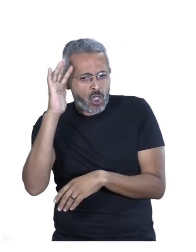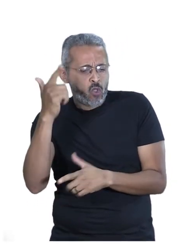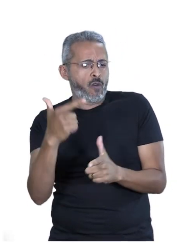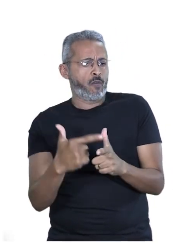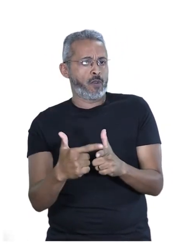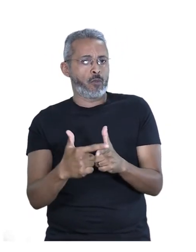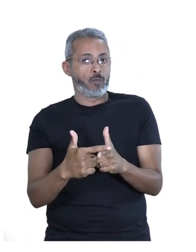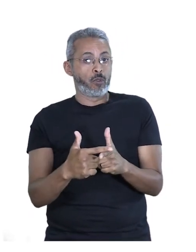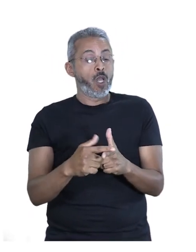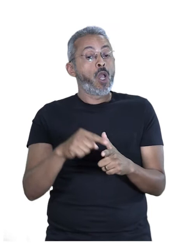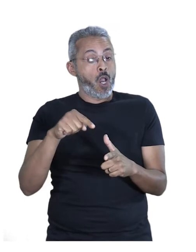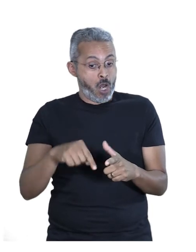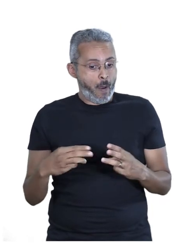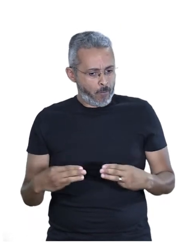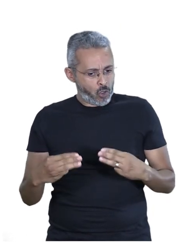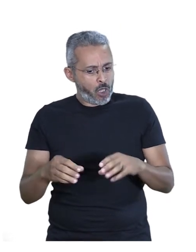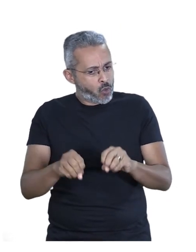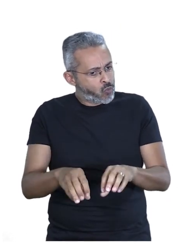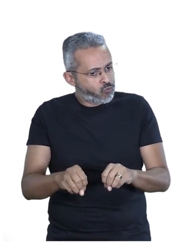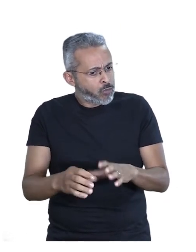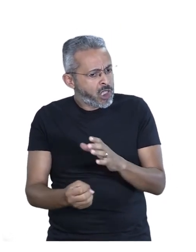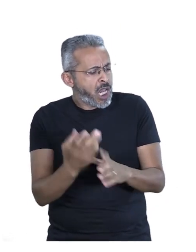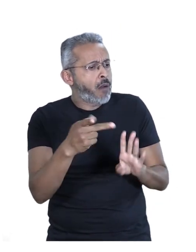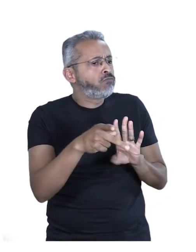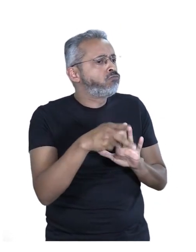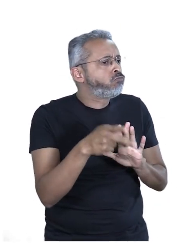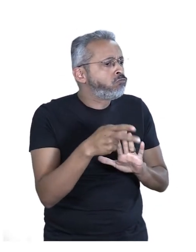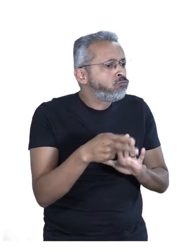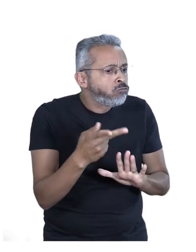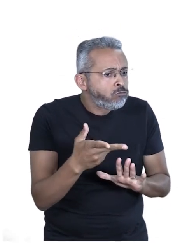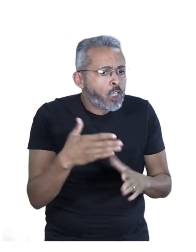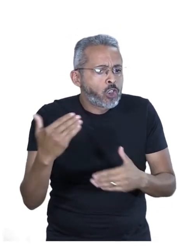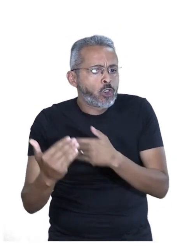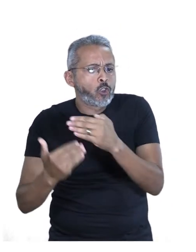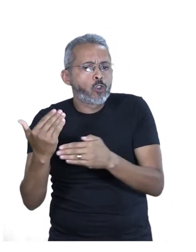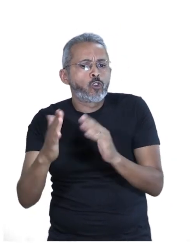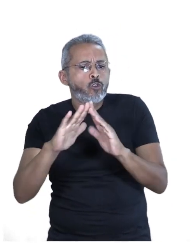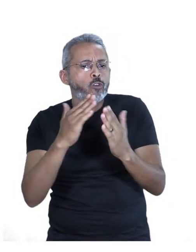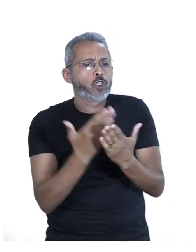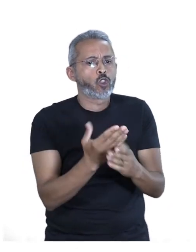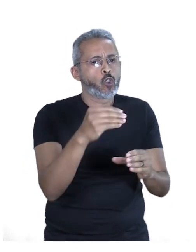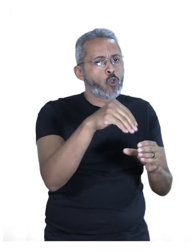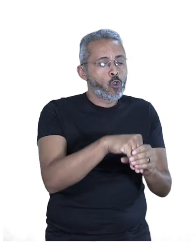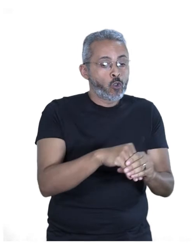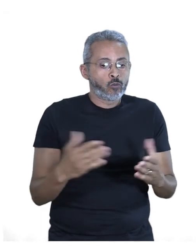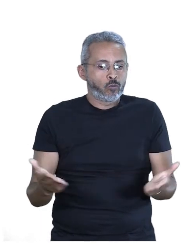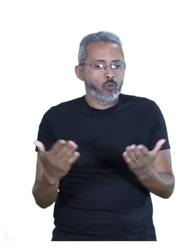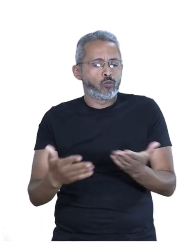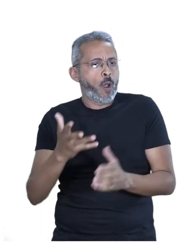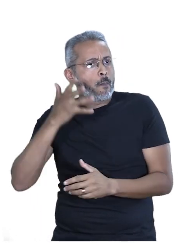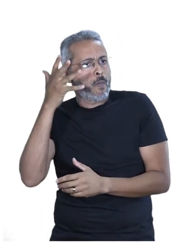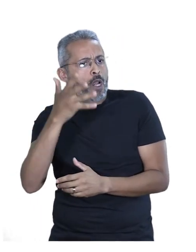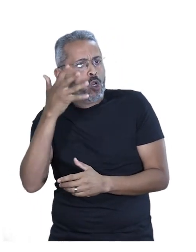problema. Cabe ao Ministério da Educação criar um projeto para ser desenvolvido nas escolas, o qual promova